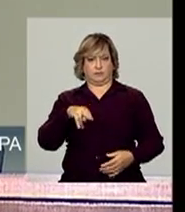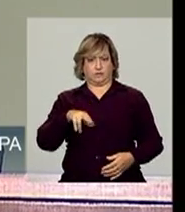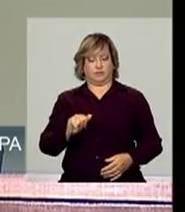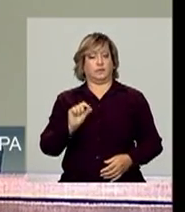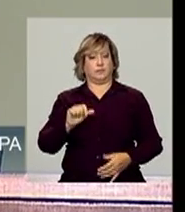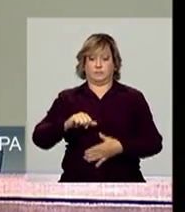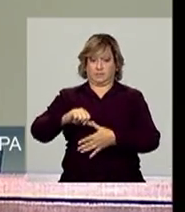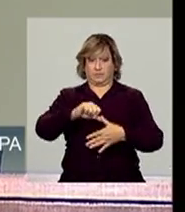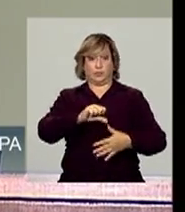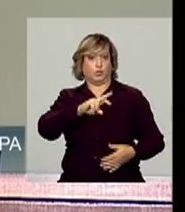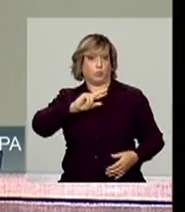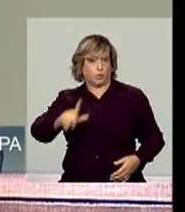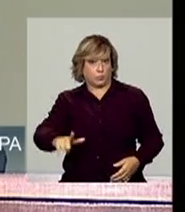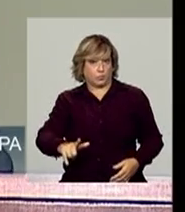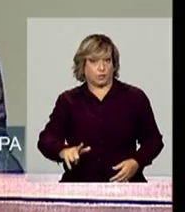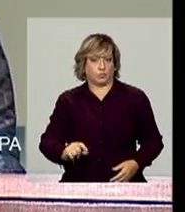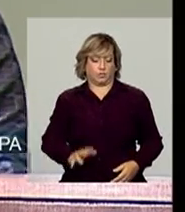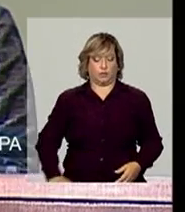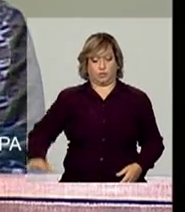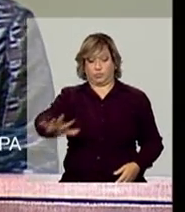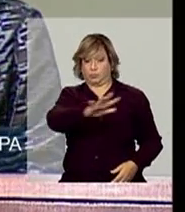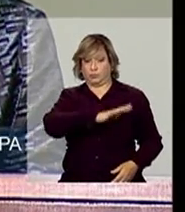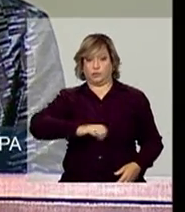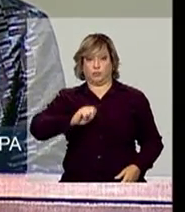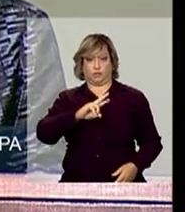América do Sul, no nosso hemisfério sul.